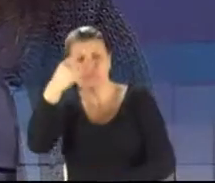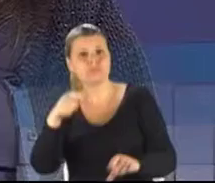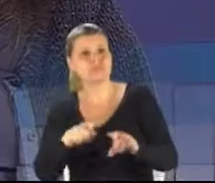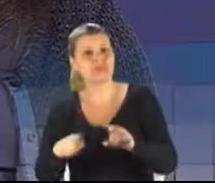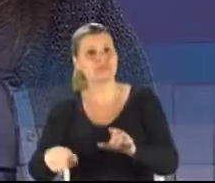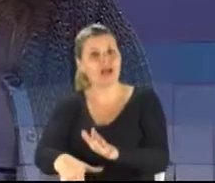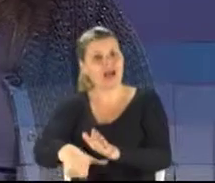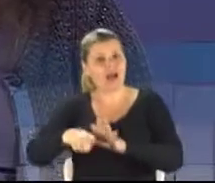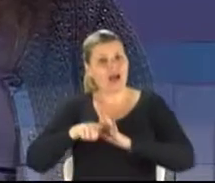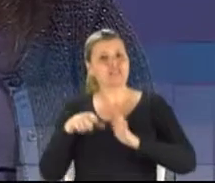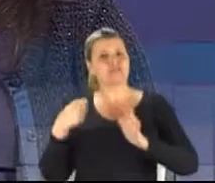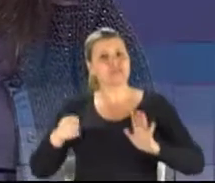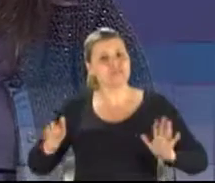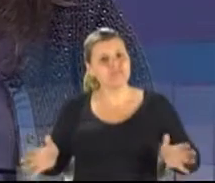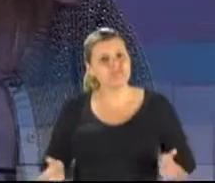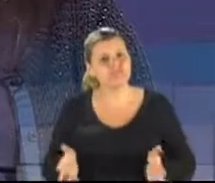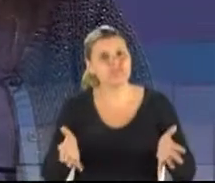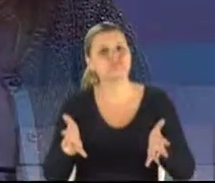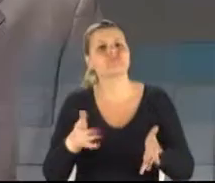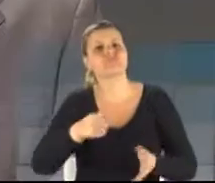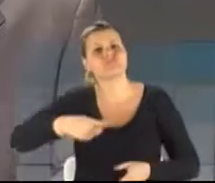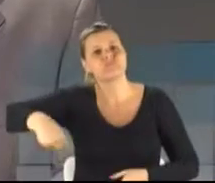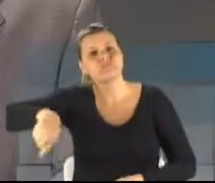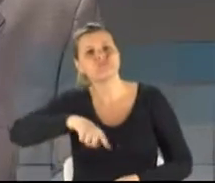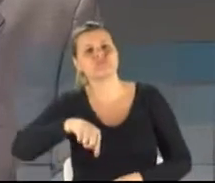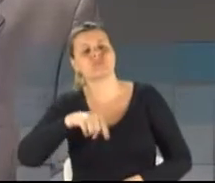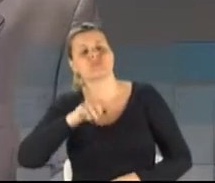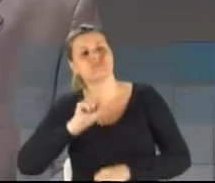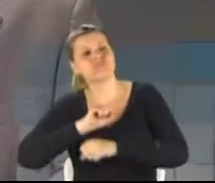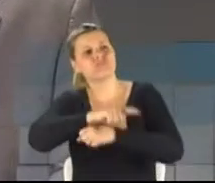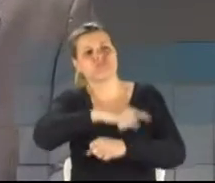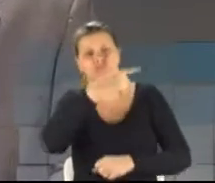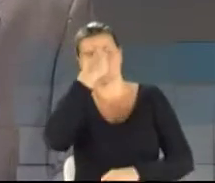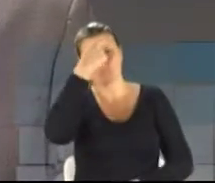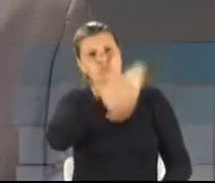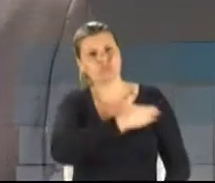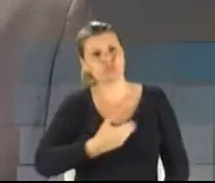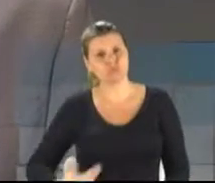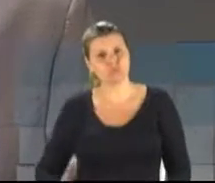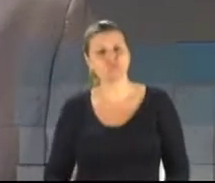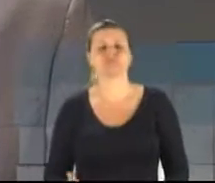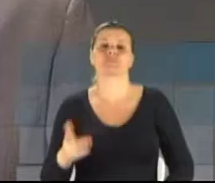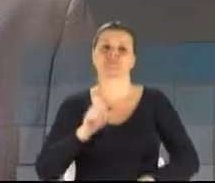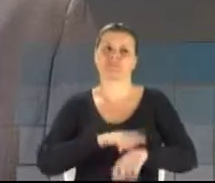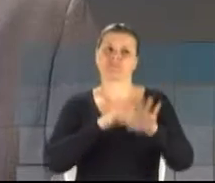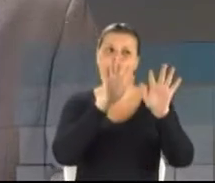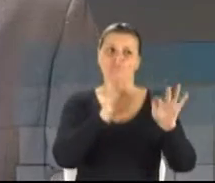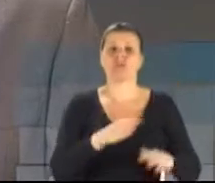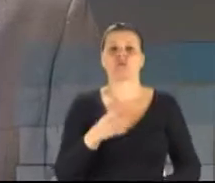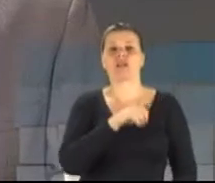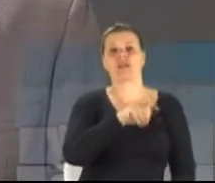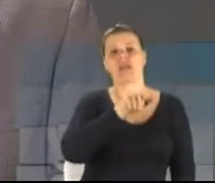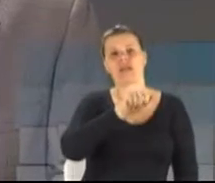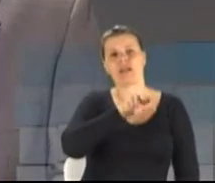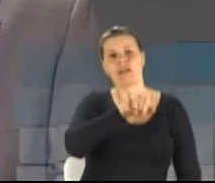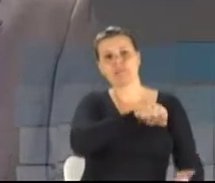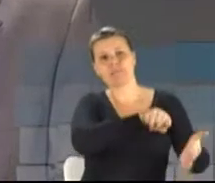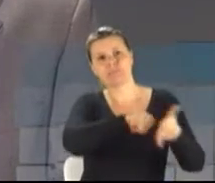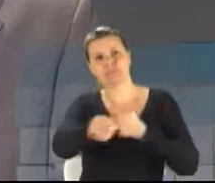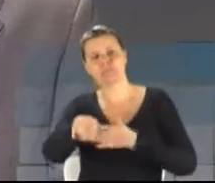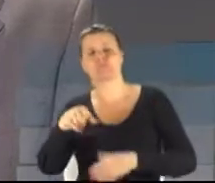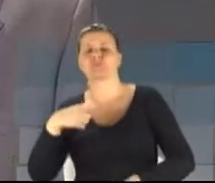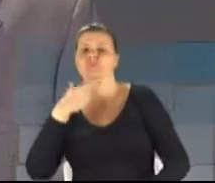trabalho para eles acessarem a universidade pública e serem tempo esgotado candidata agora é candidata Gabi tolotti pergunta para o candidato